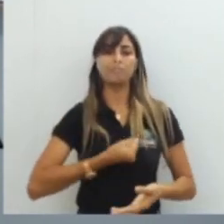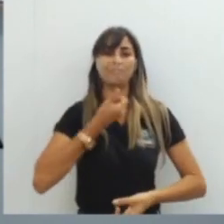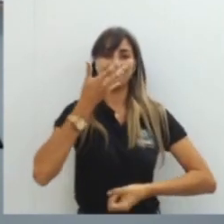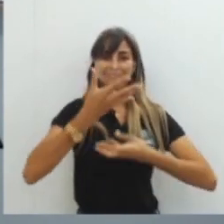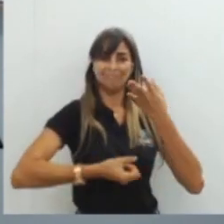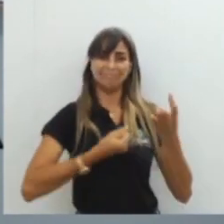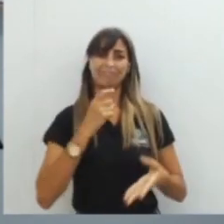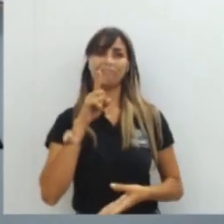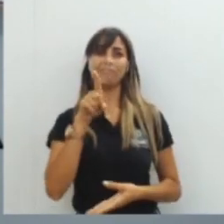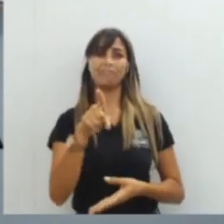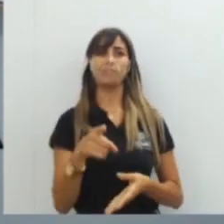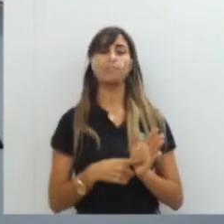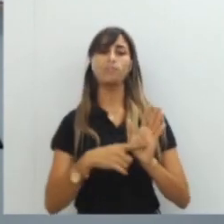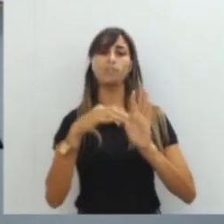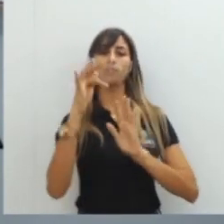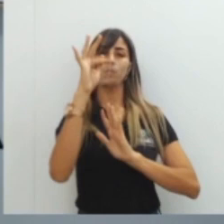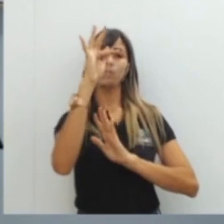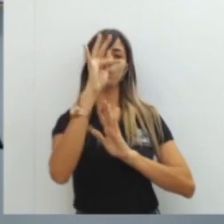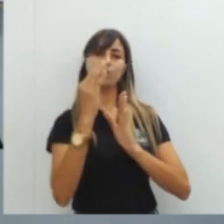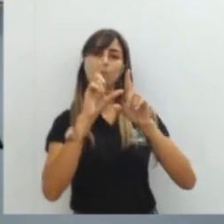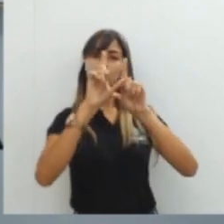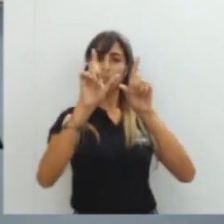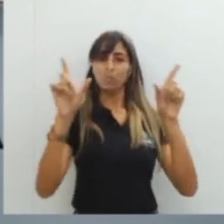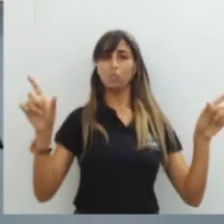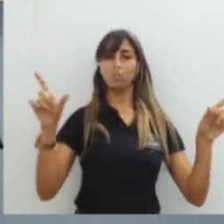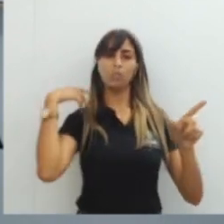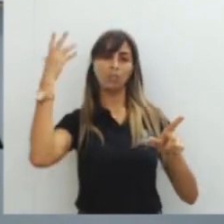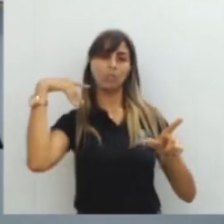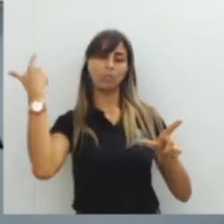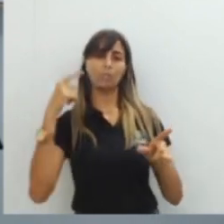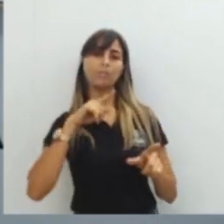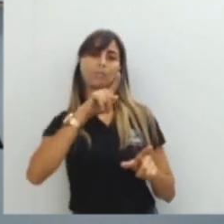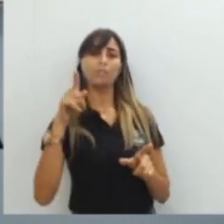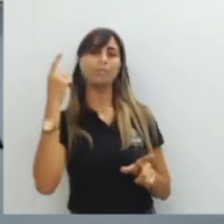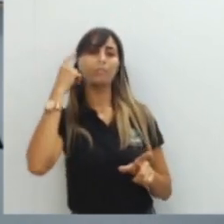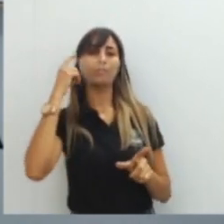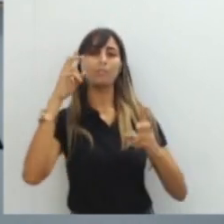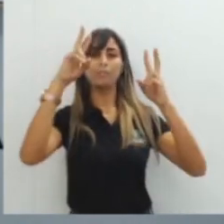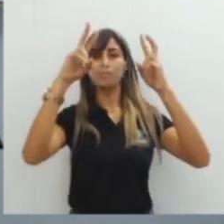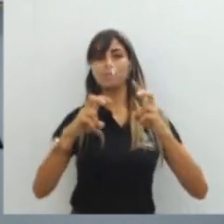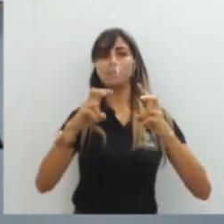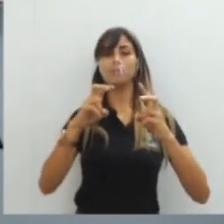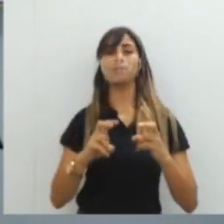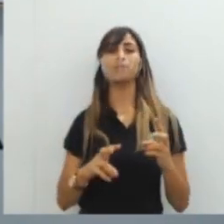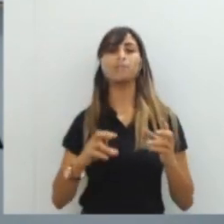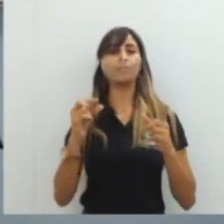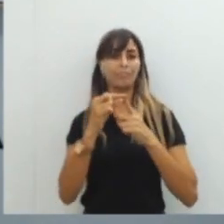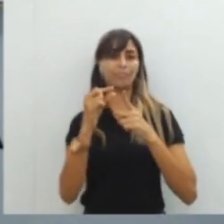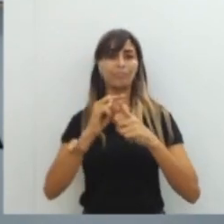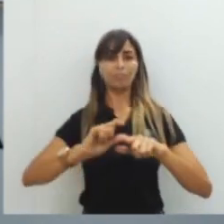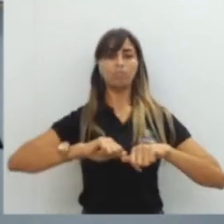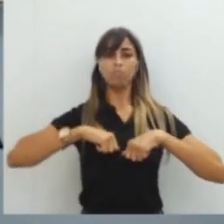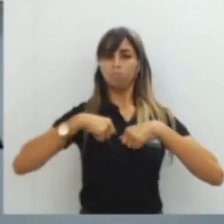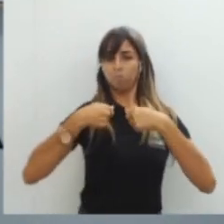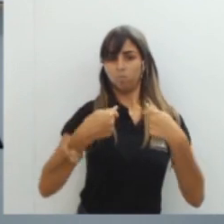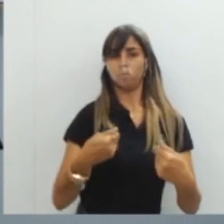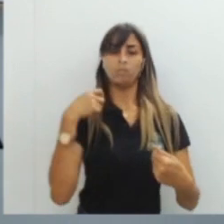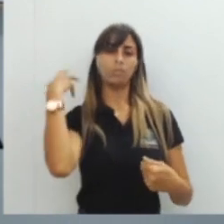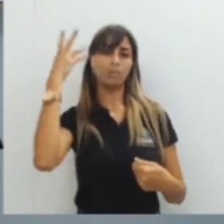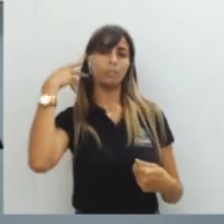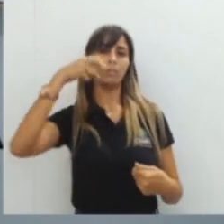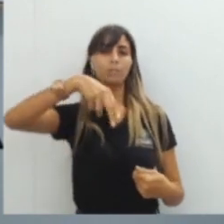para vocês um trecho de uma música, né, para a gente refletir um pouquinho sobre essa questão de coragem, né? Que é uma música de